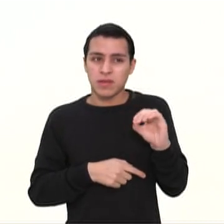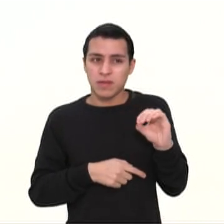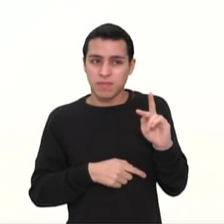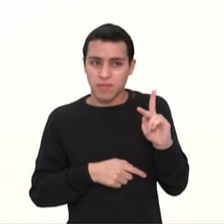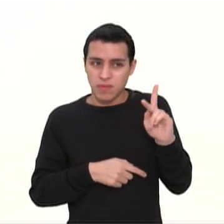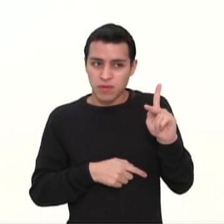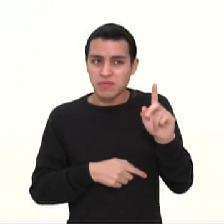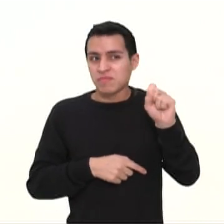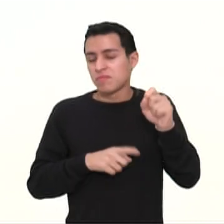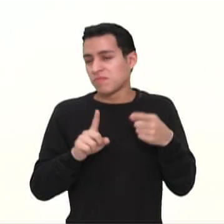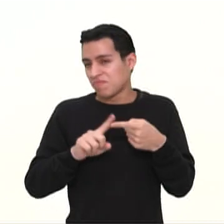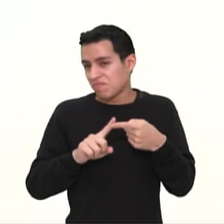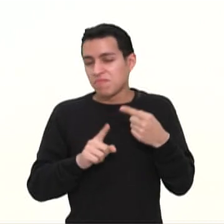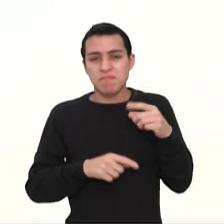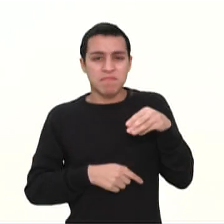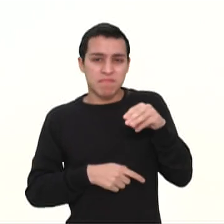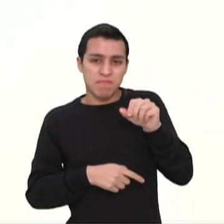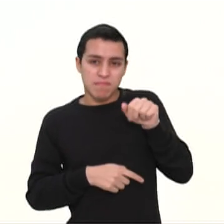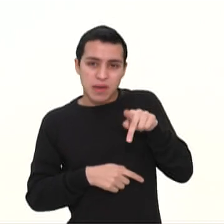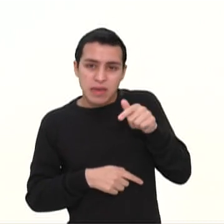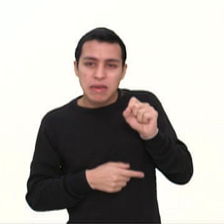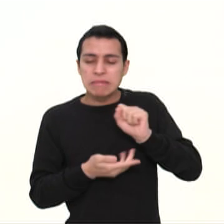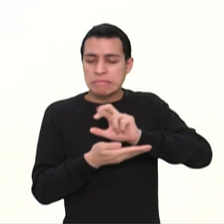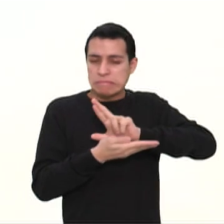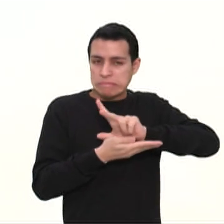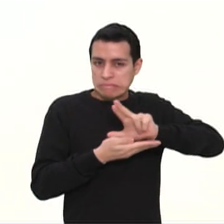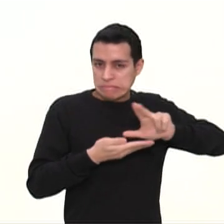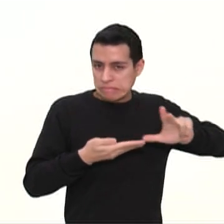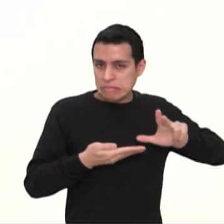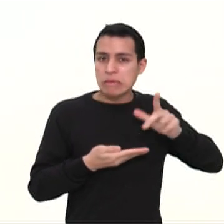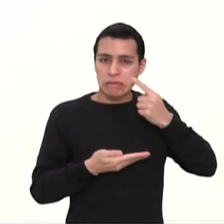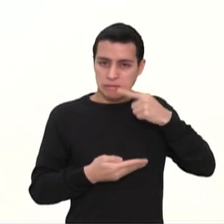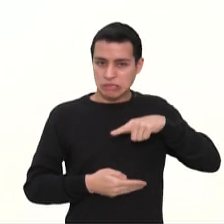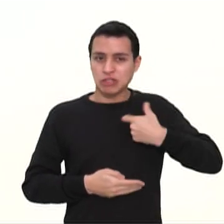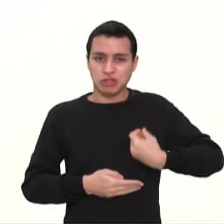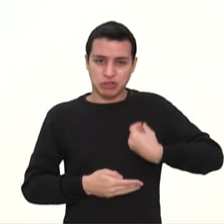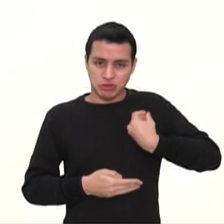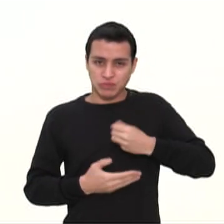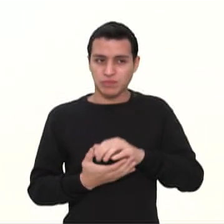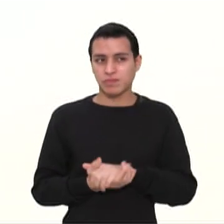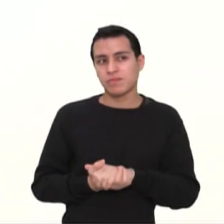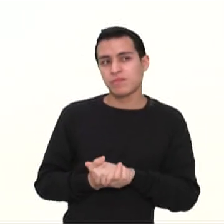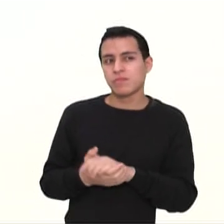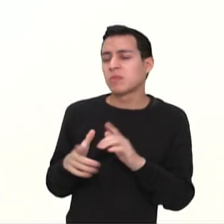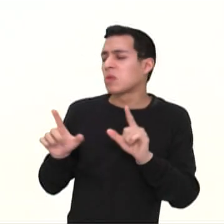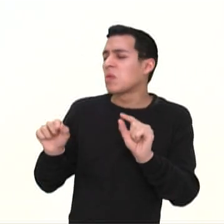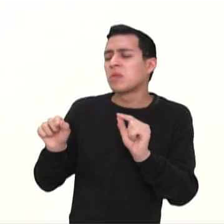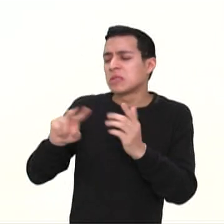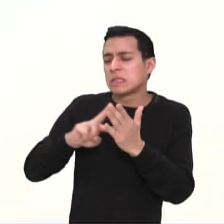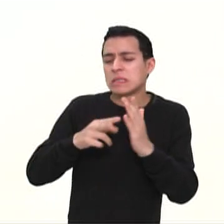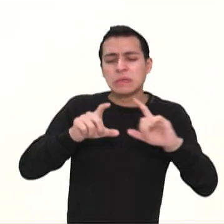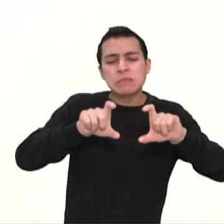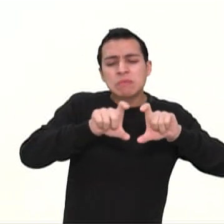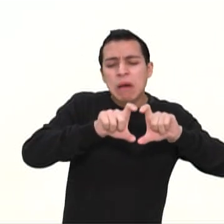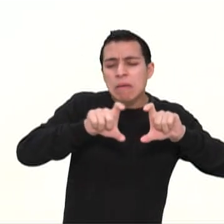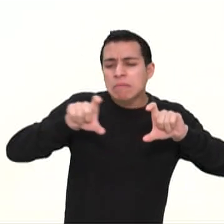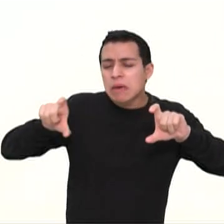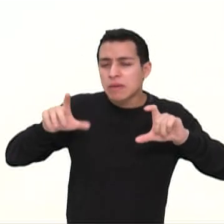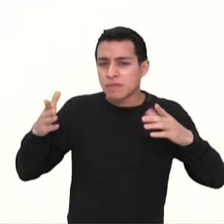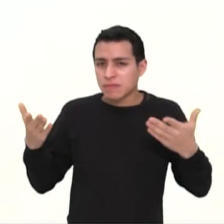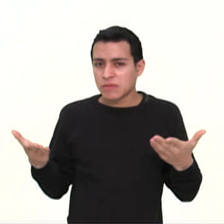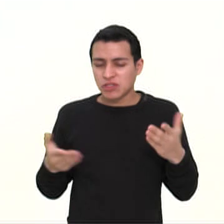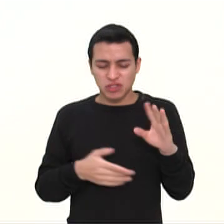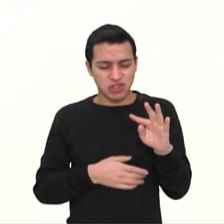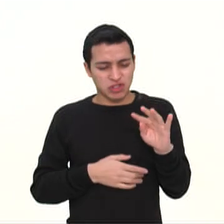mangás e vários outros. What's a comic strip? O que é uma tirinha? It's a